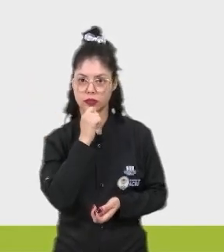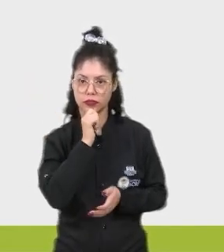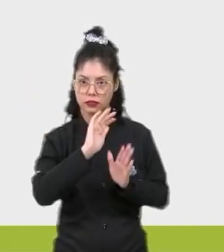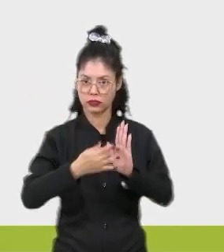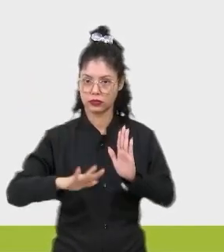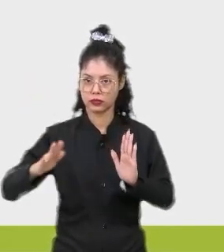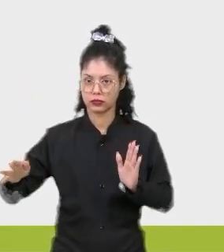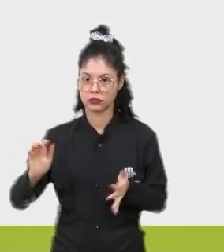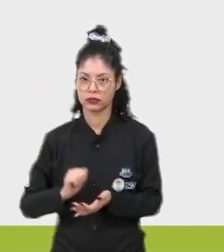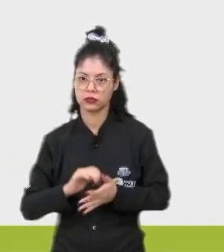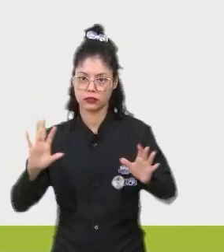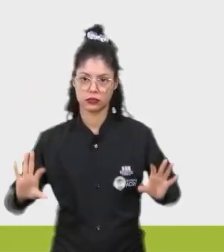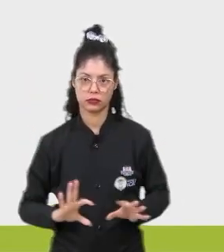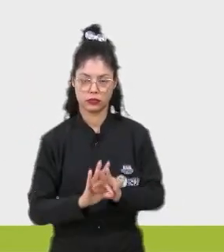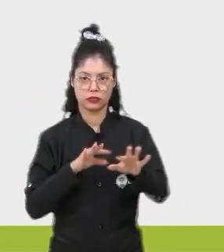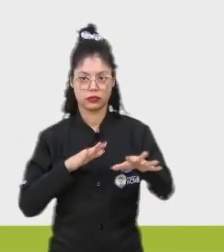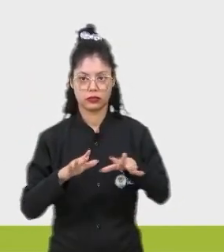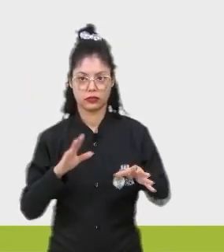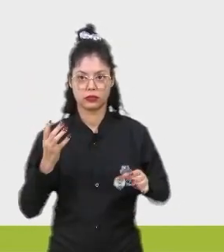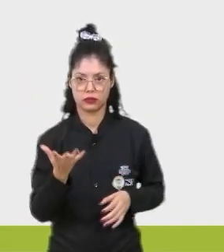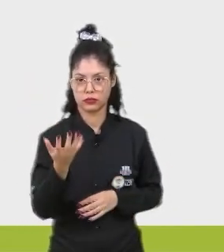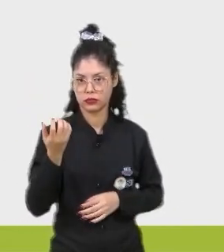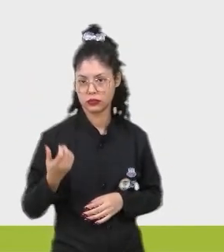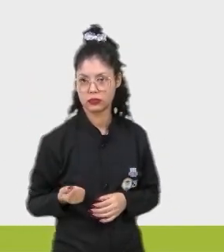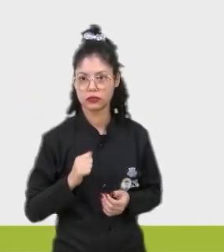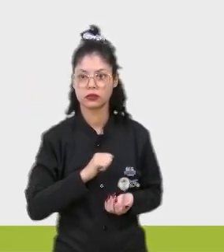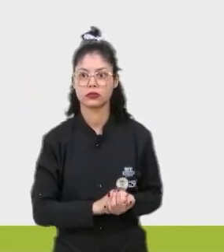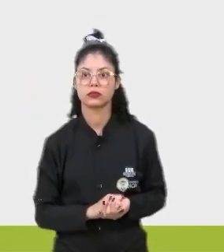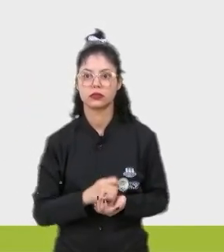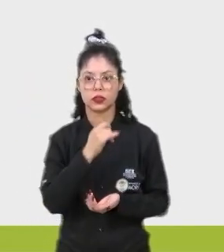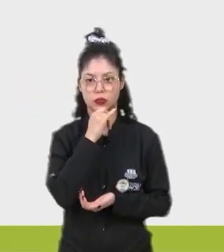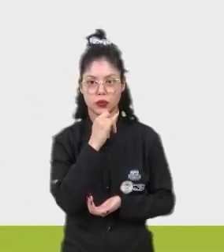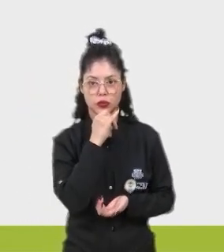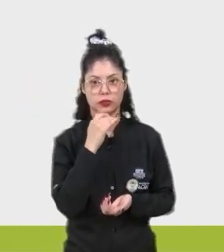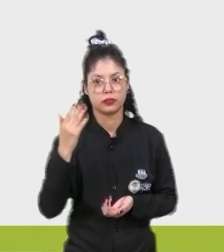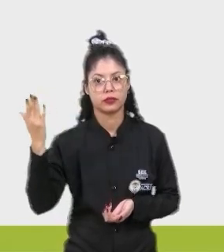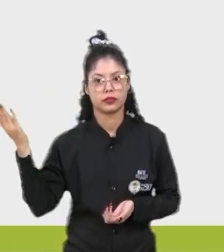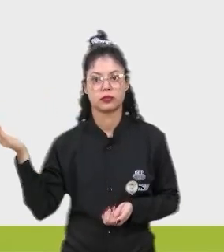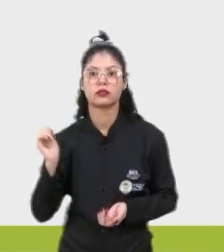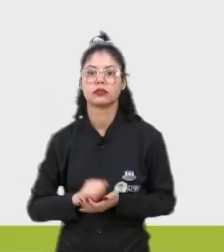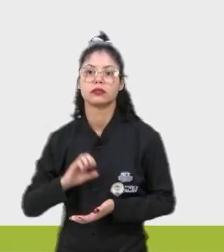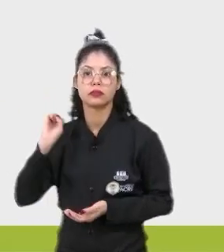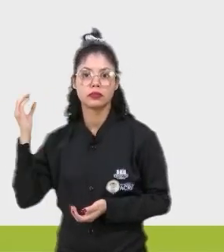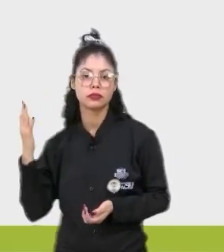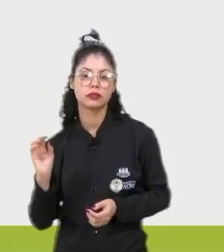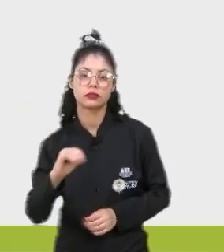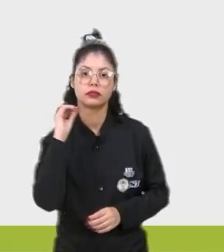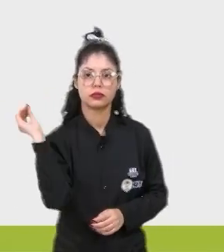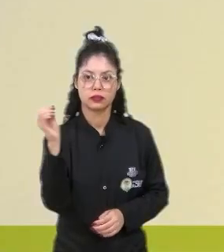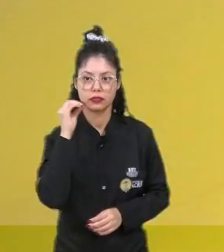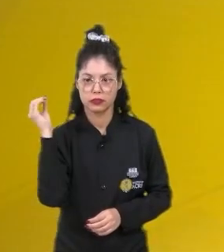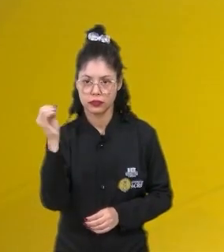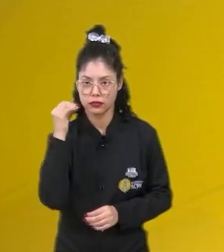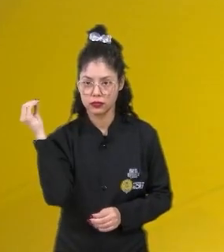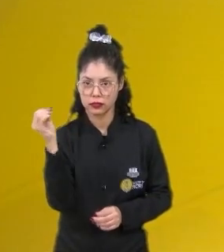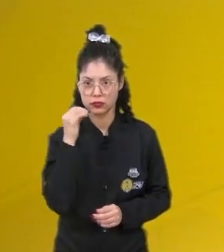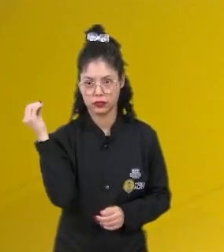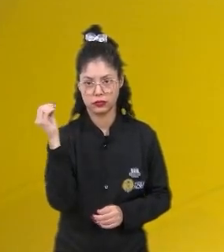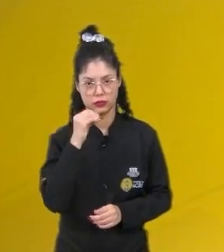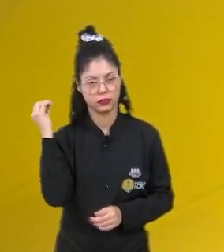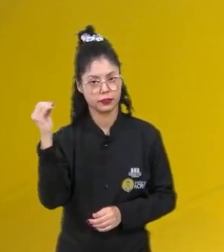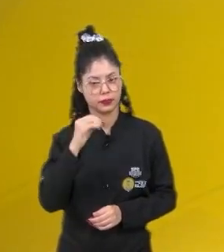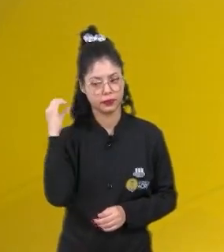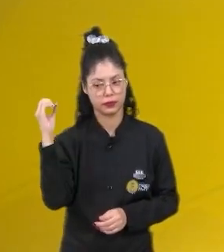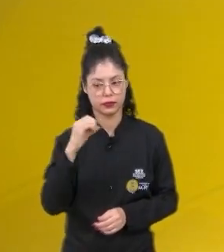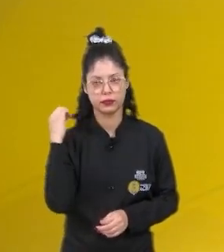ondas está se movimentando em relação ao receptor. A gente observa muito isso na questão de uma ambulância, né? Quando uma ambulância